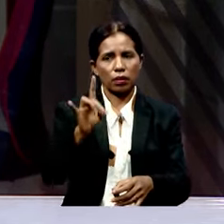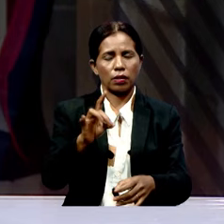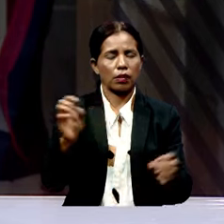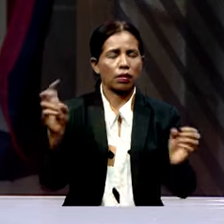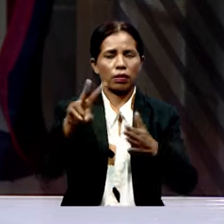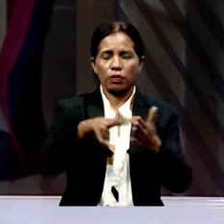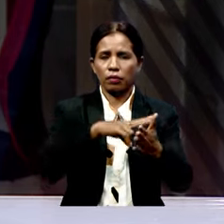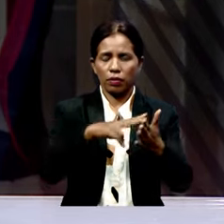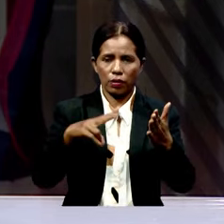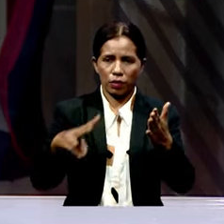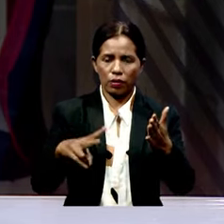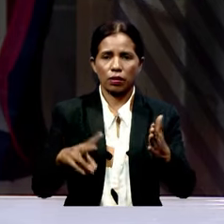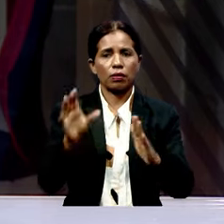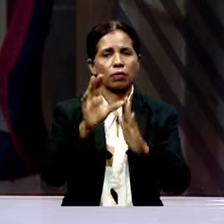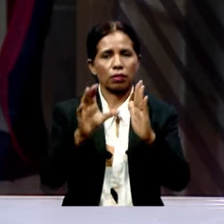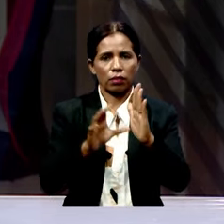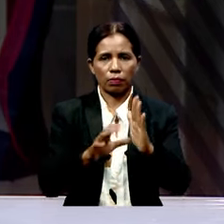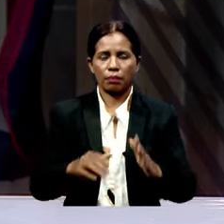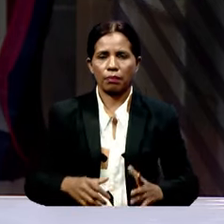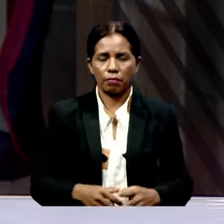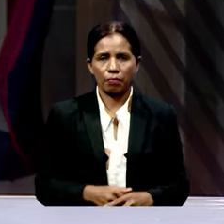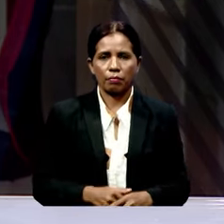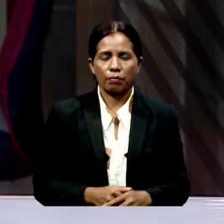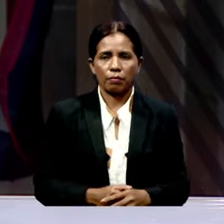viola Constituição.